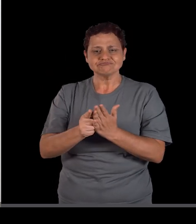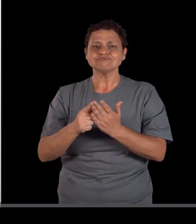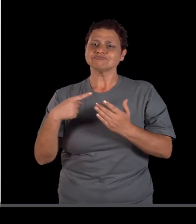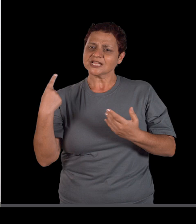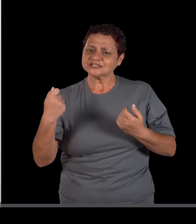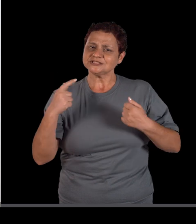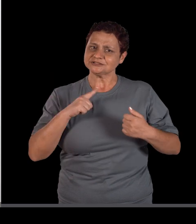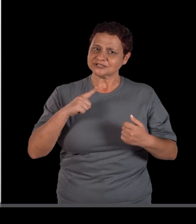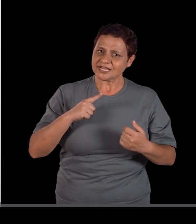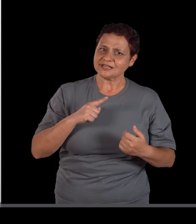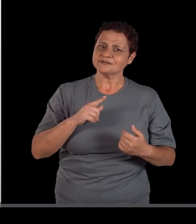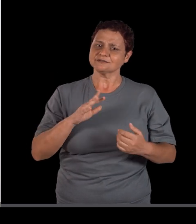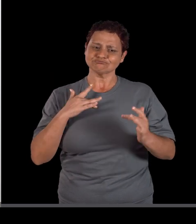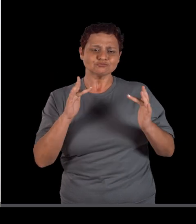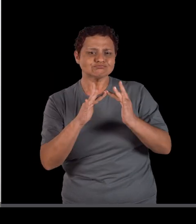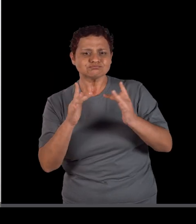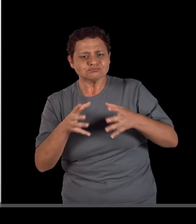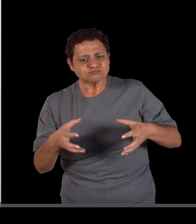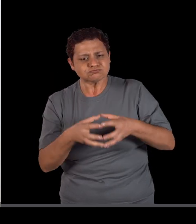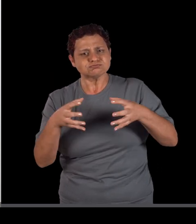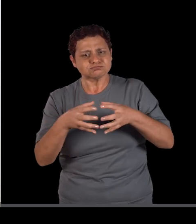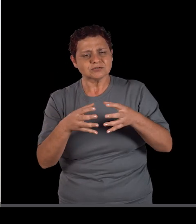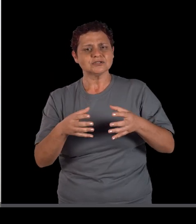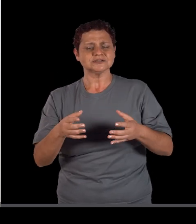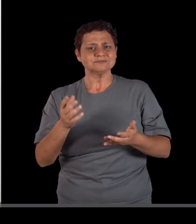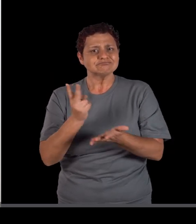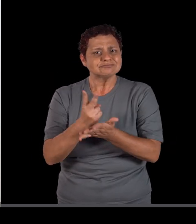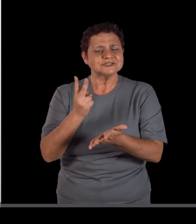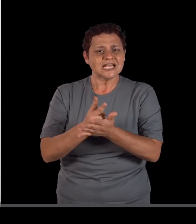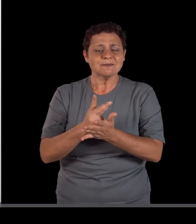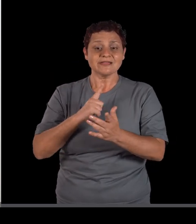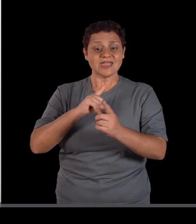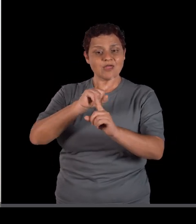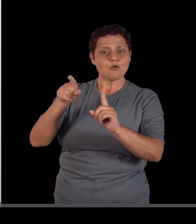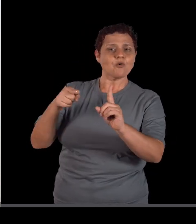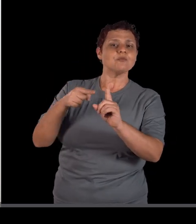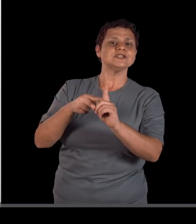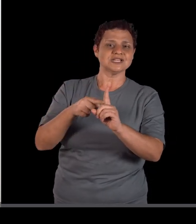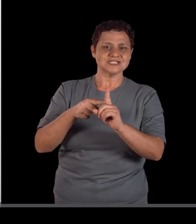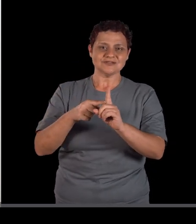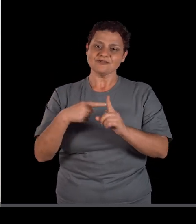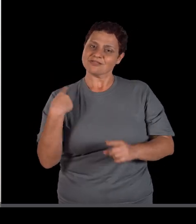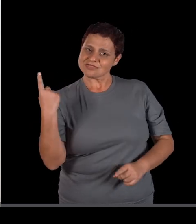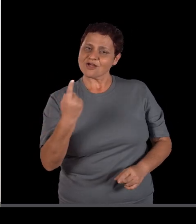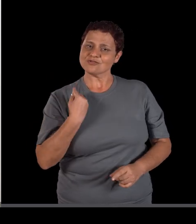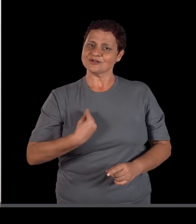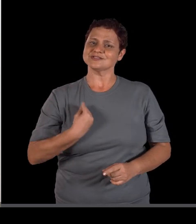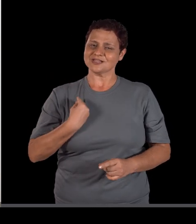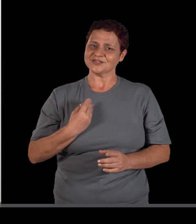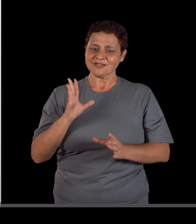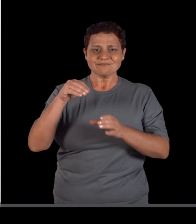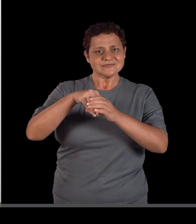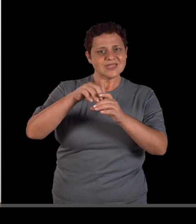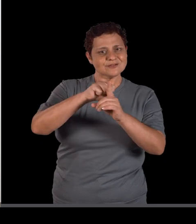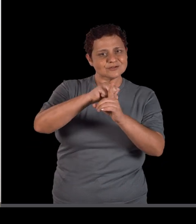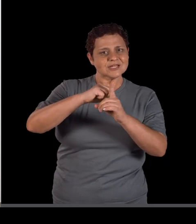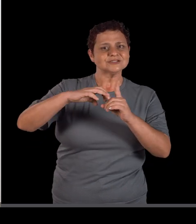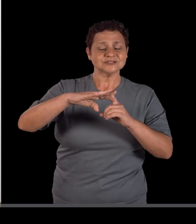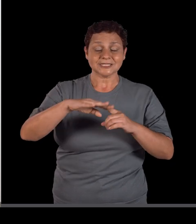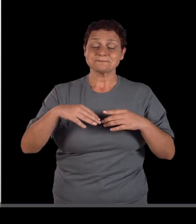gêneros com os quais a gente convive o tempo todo, eles têm uma finalidade na nossa vida, na